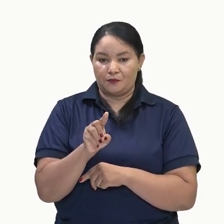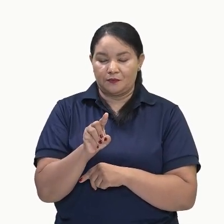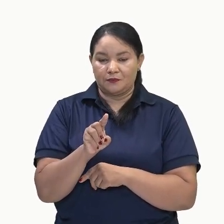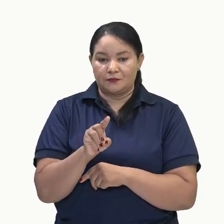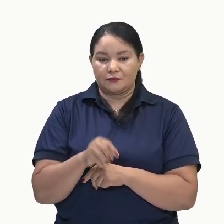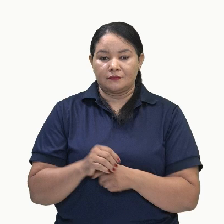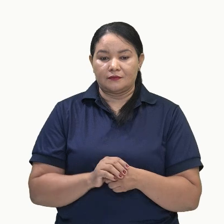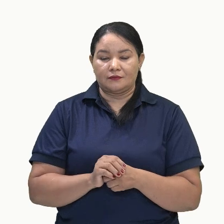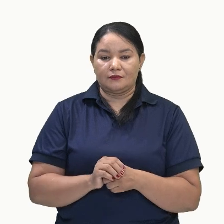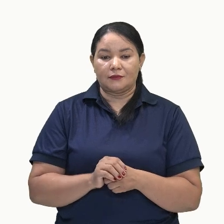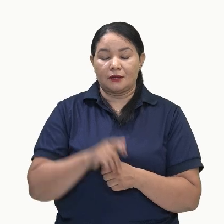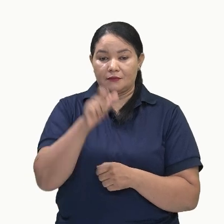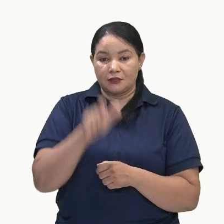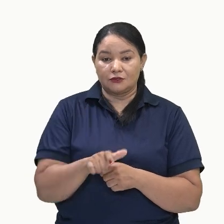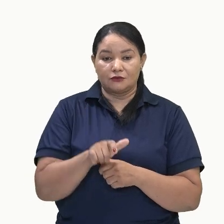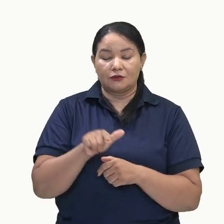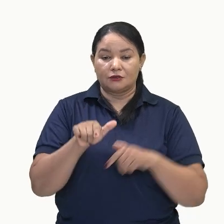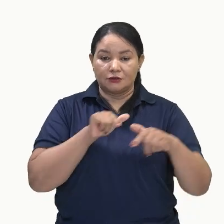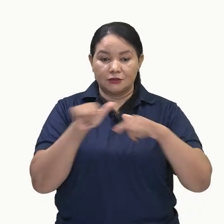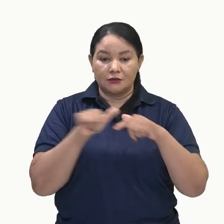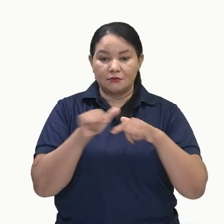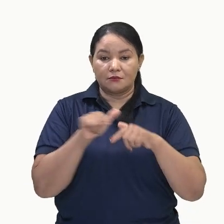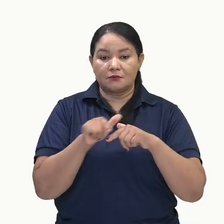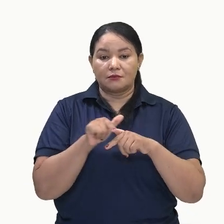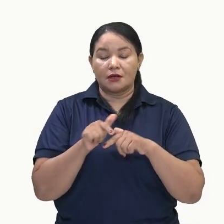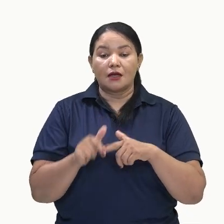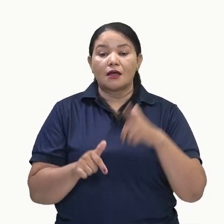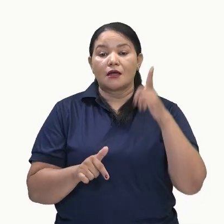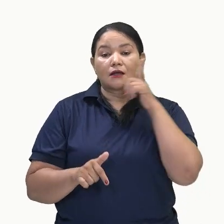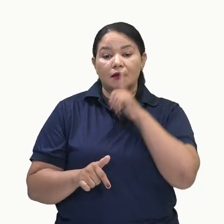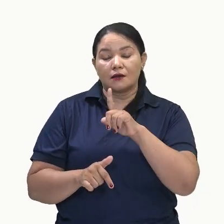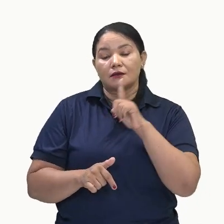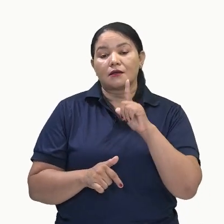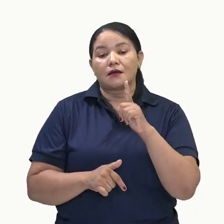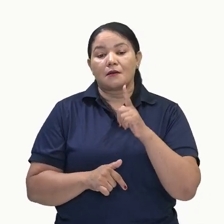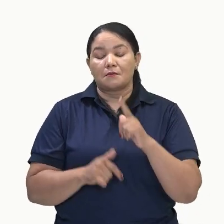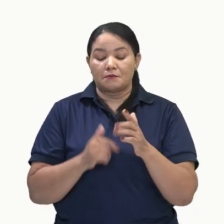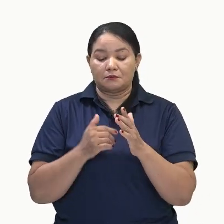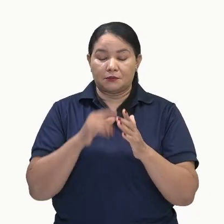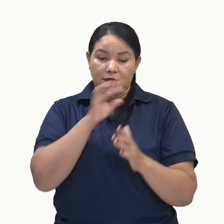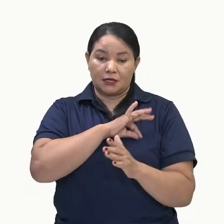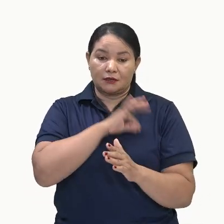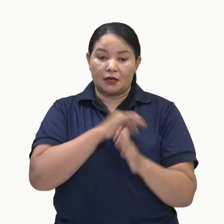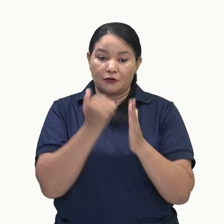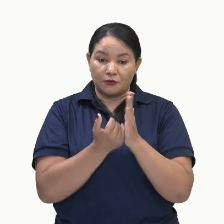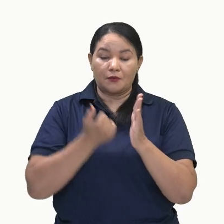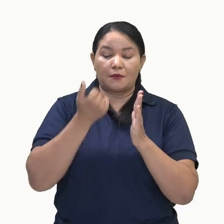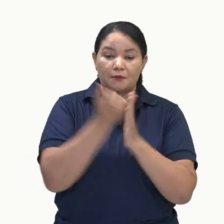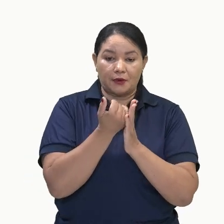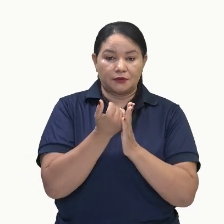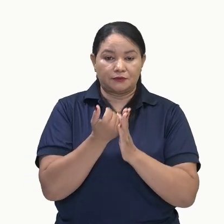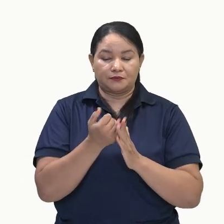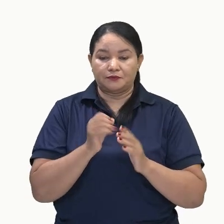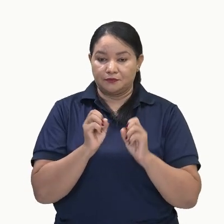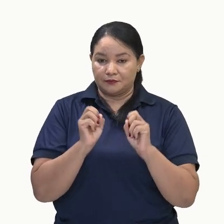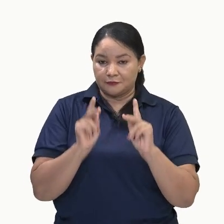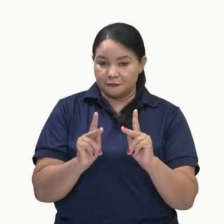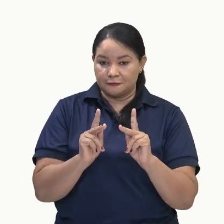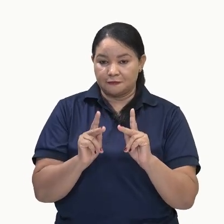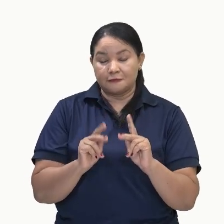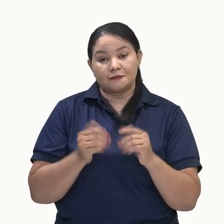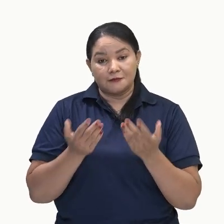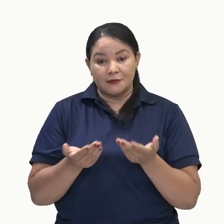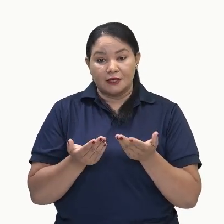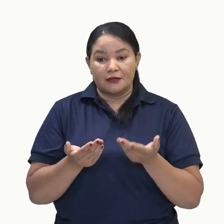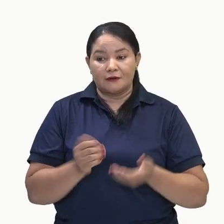mil trabalhadores ganham mais do que um salário mínimo. Certo? Então, meus queridos